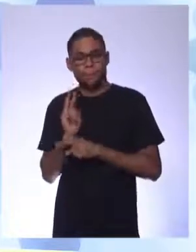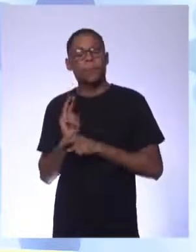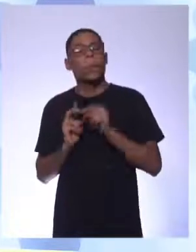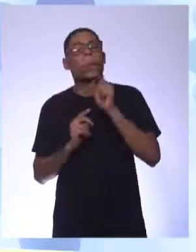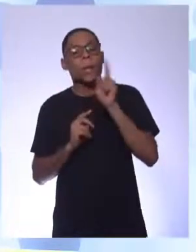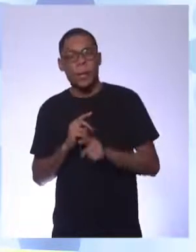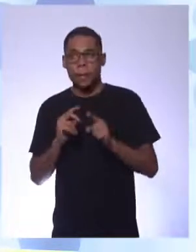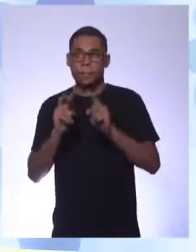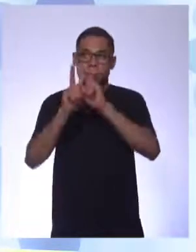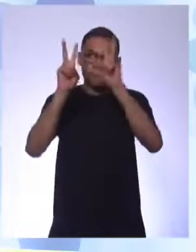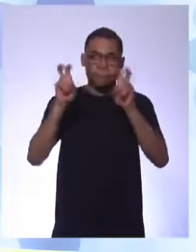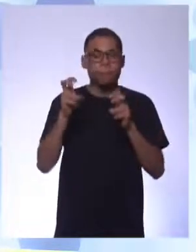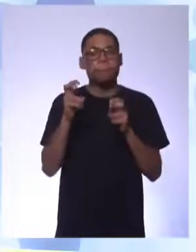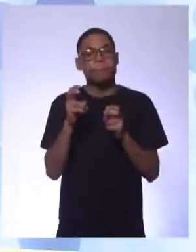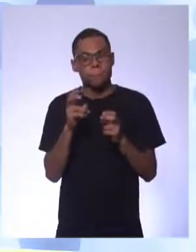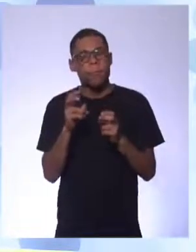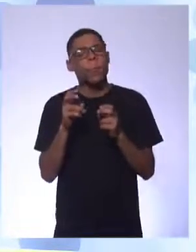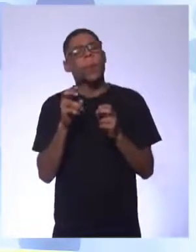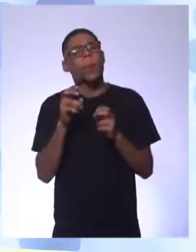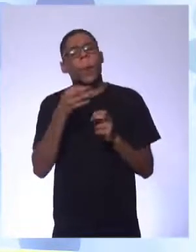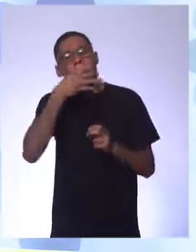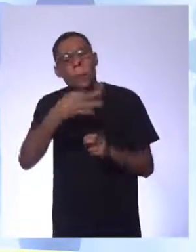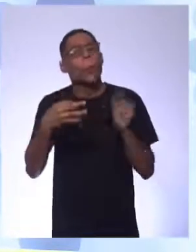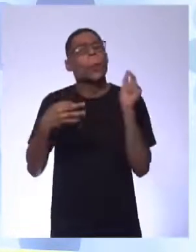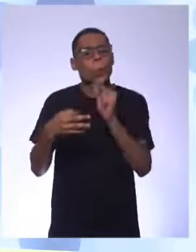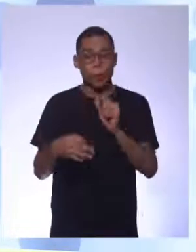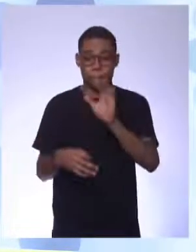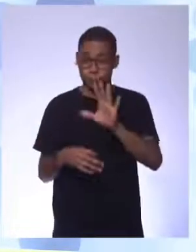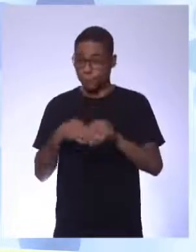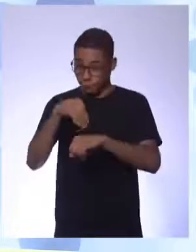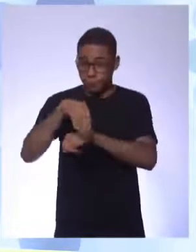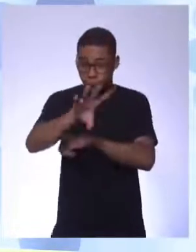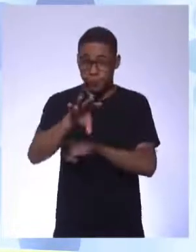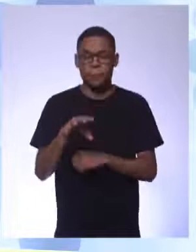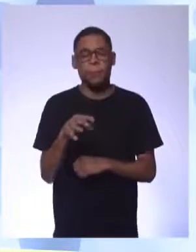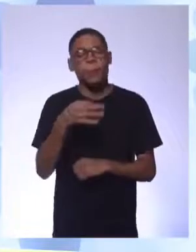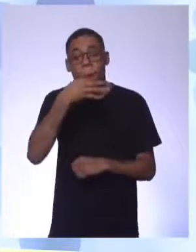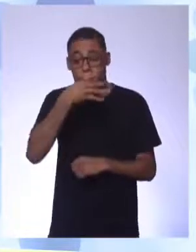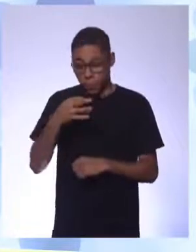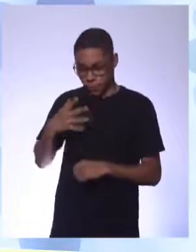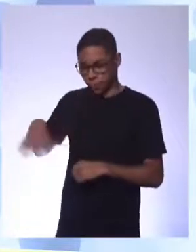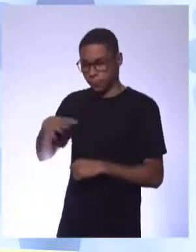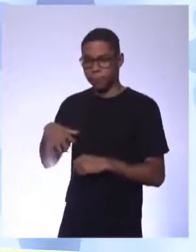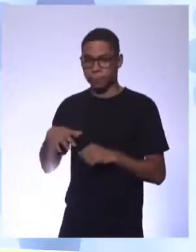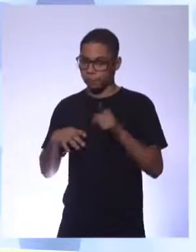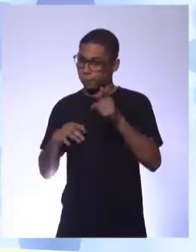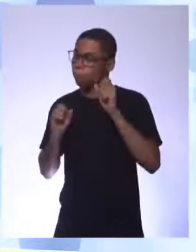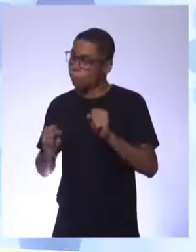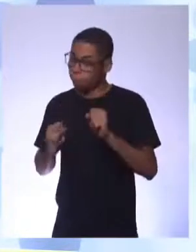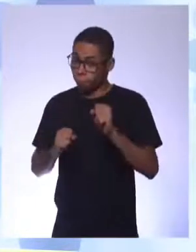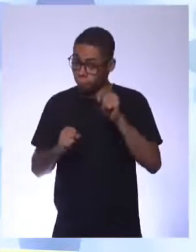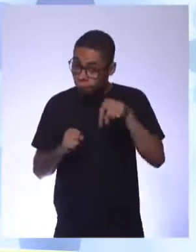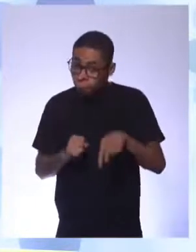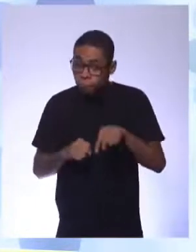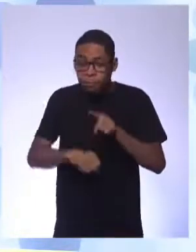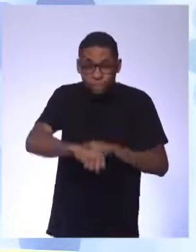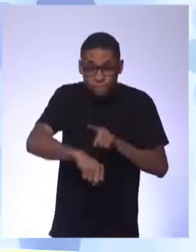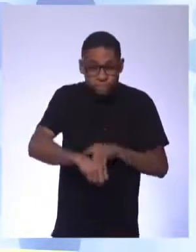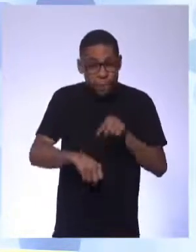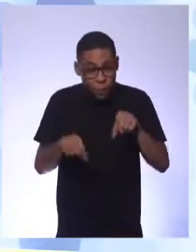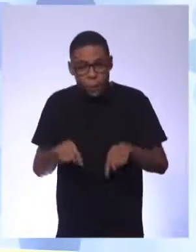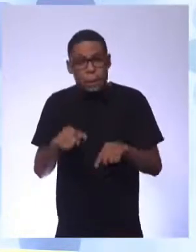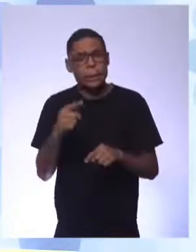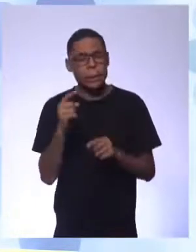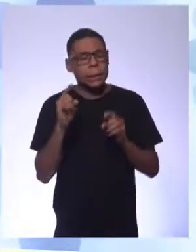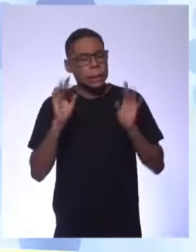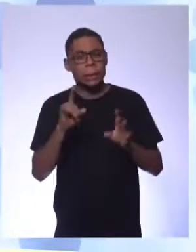é um artigo de opinião, foi o que aconteceu. Mas aí uma dica para você, olha, uma opinião nossa, eu acho que você deveria, principalmente se